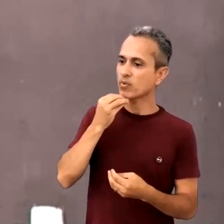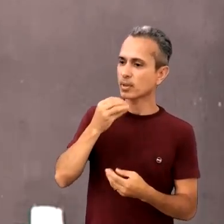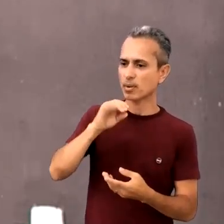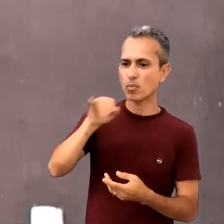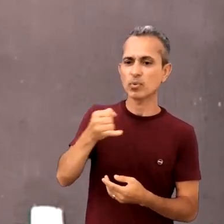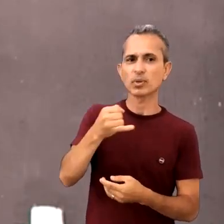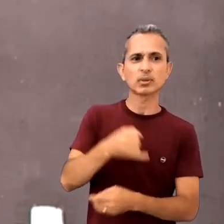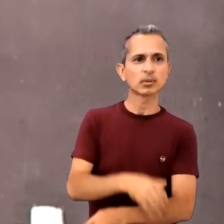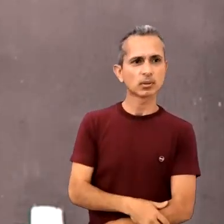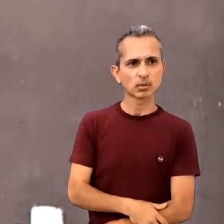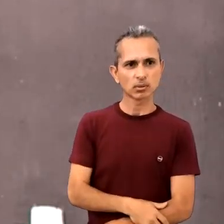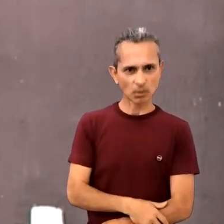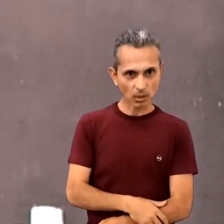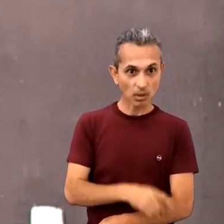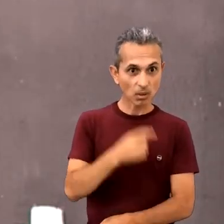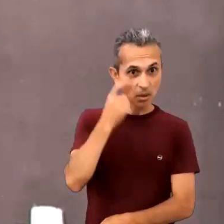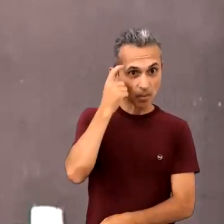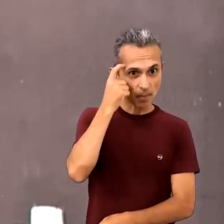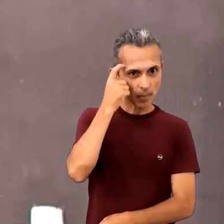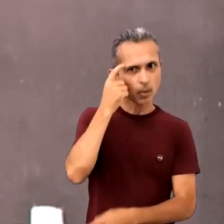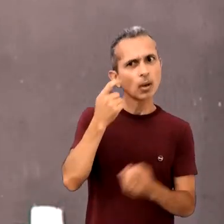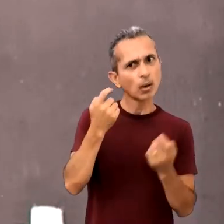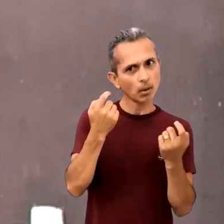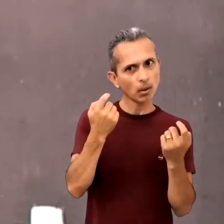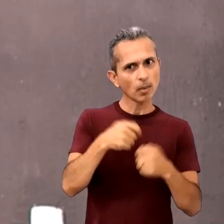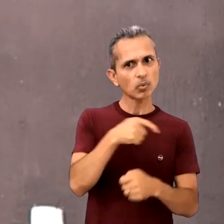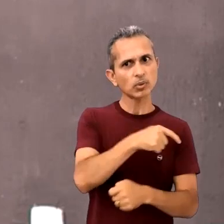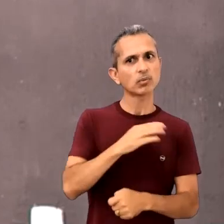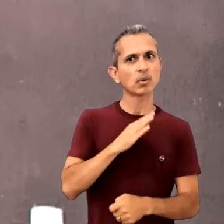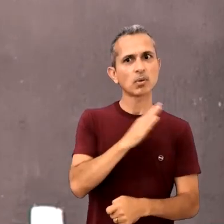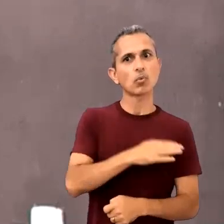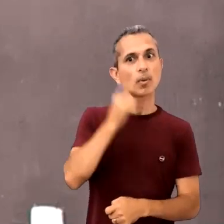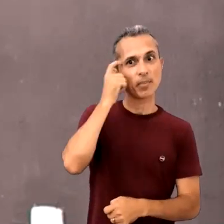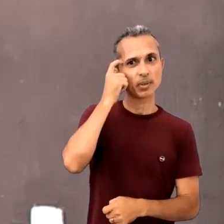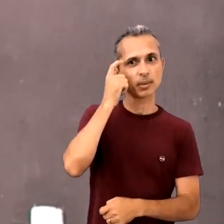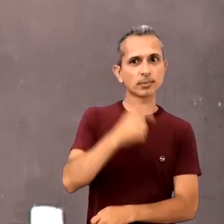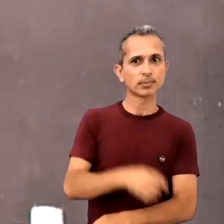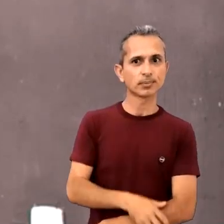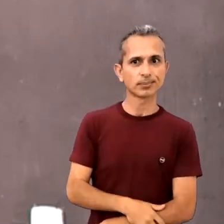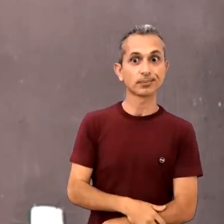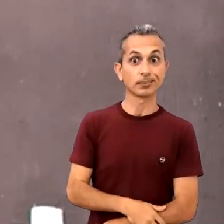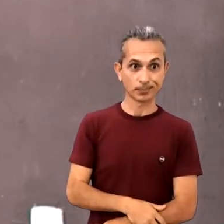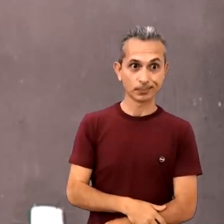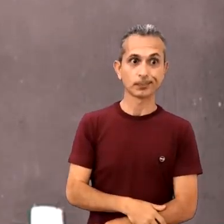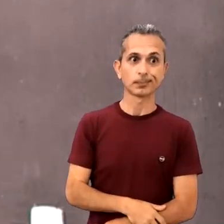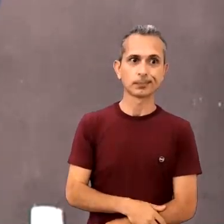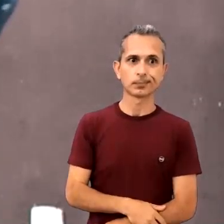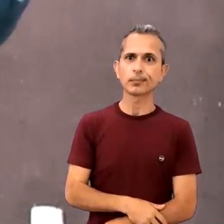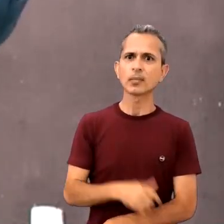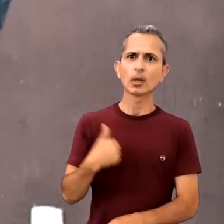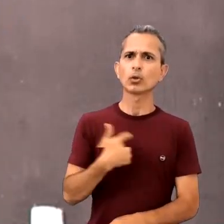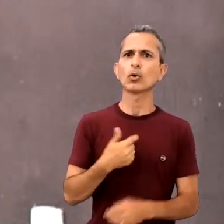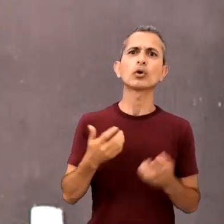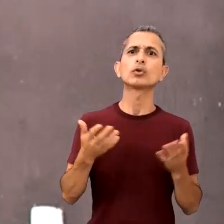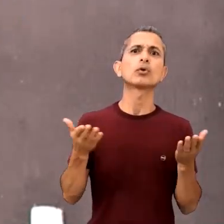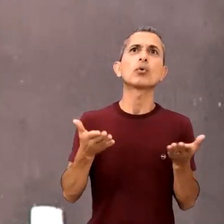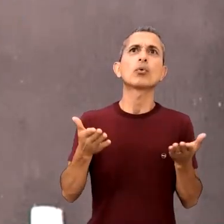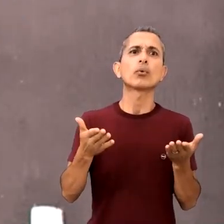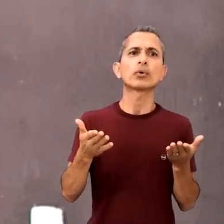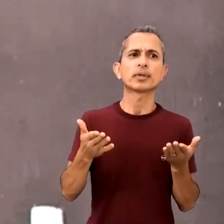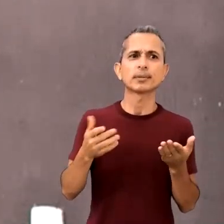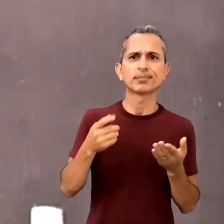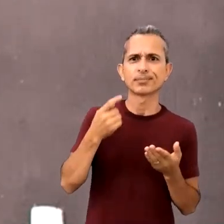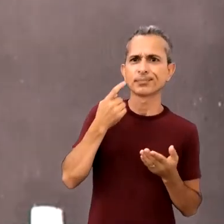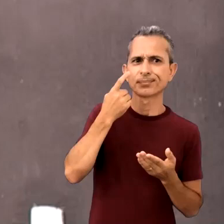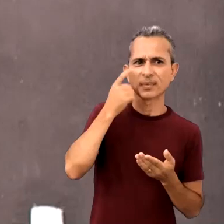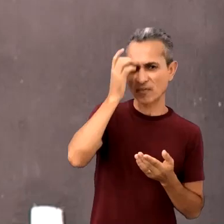Aí vem aquela coisa, mas algo tinha que ser feito. Eita, e agora? A gente que está do lado de cá, é muito fácil a gente olhar para Noemi e